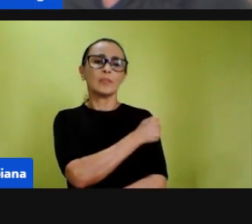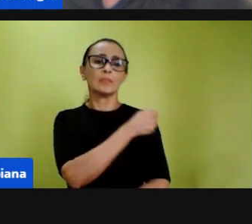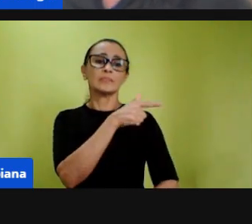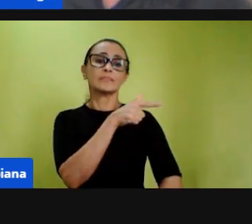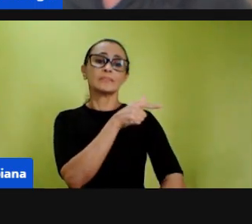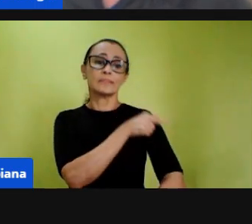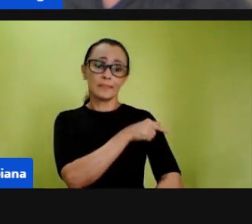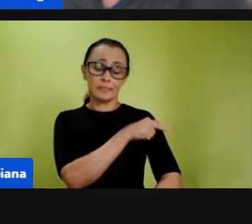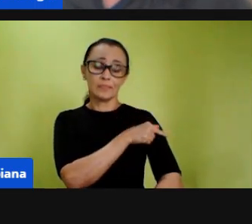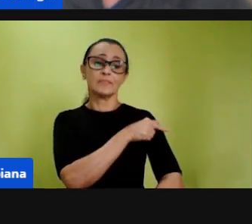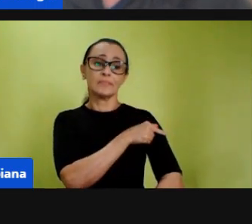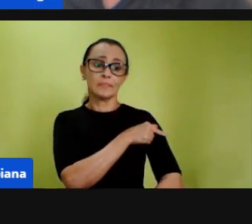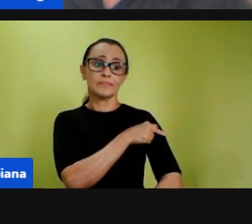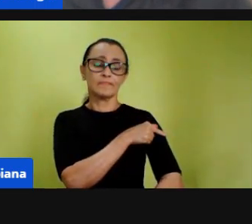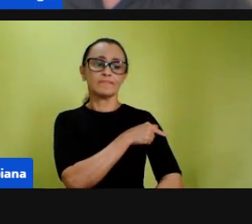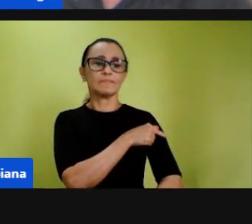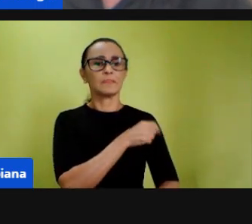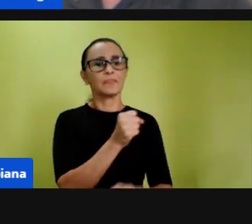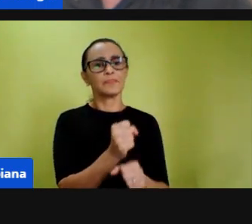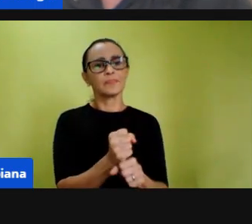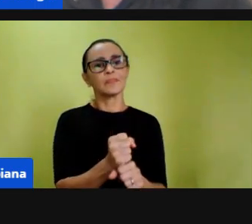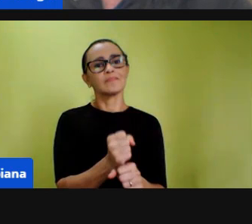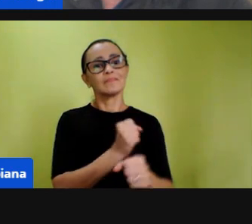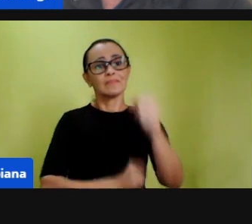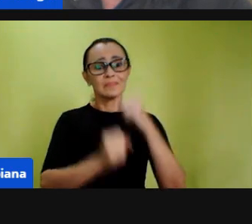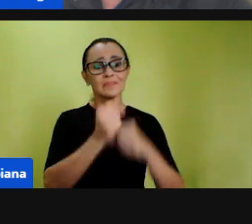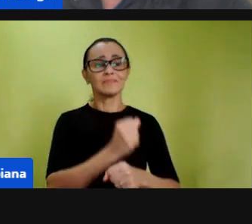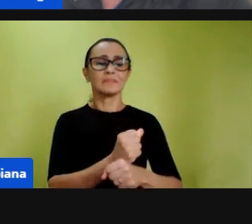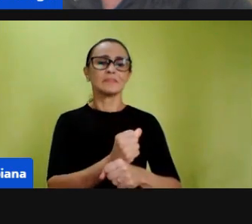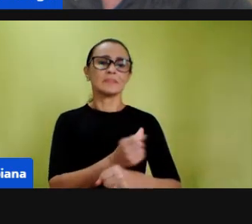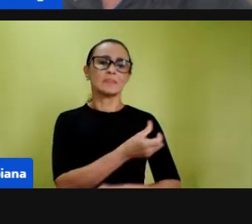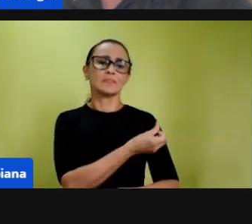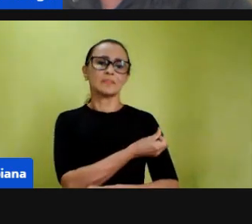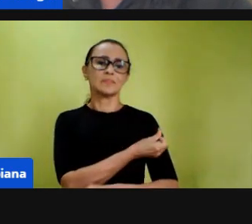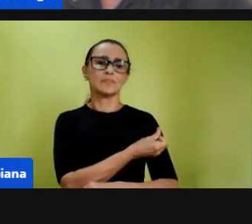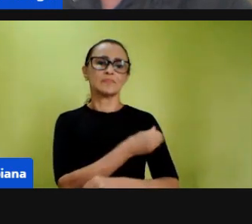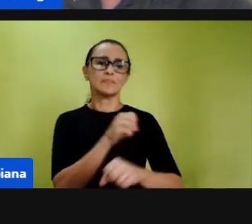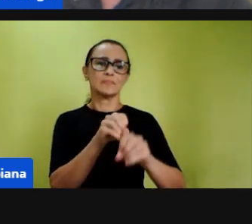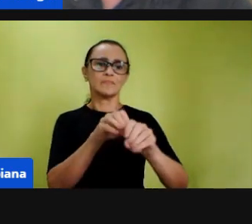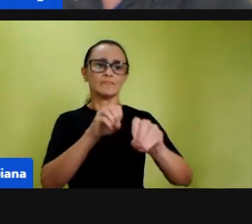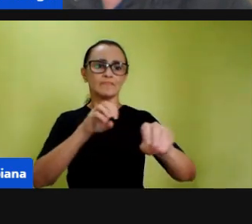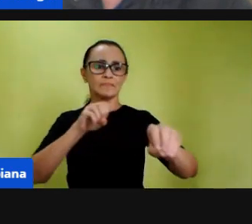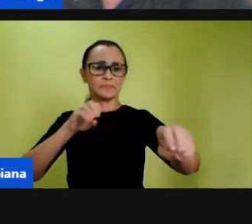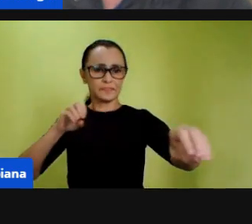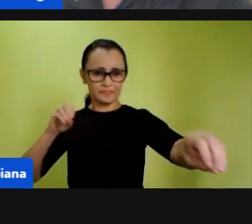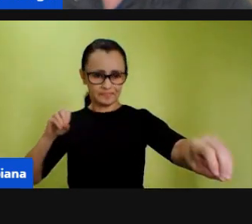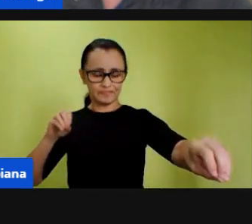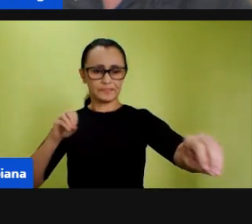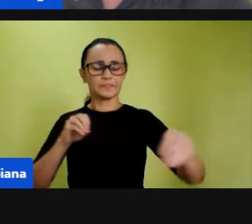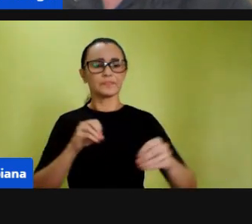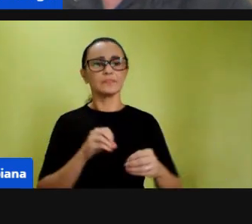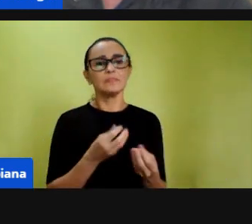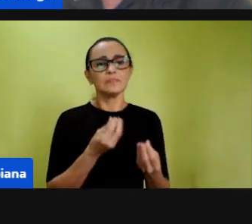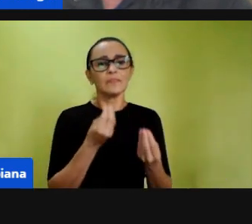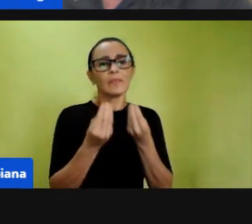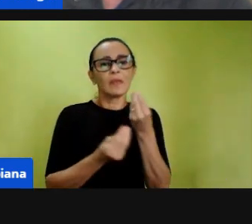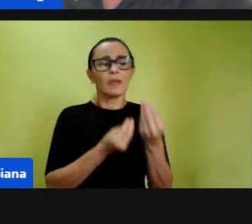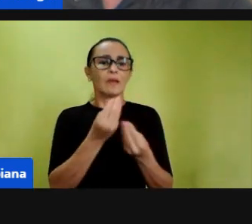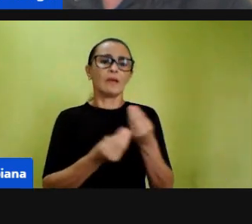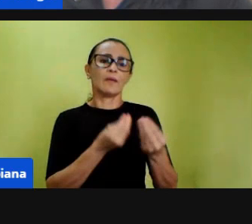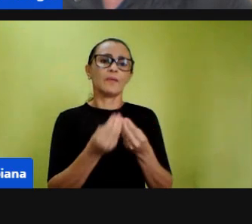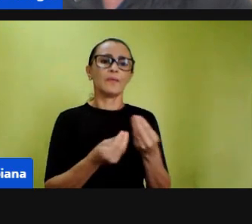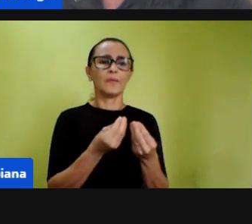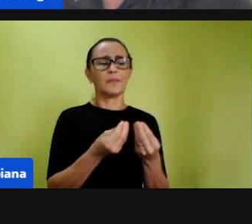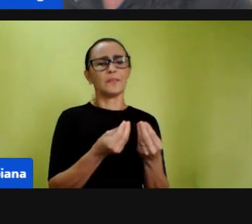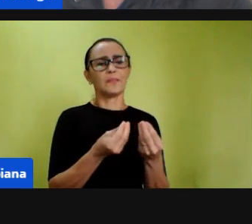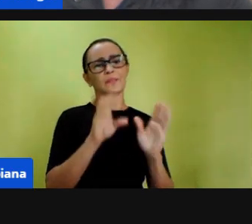que fez o sexto ano de forma remota, no ano passado. Então, como trabalhar os